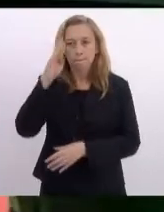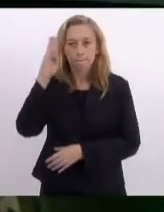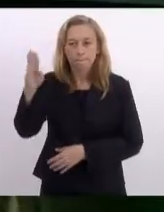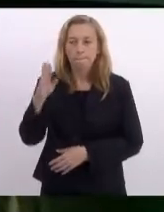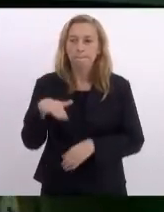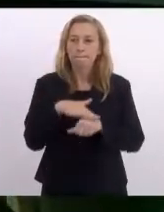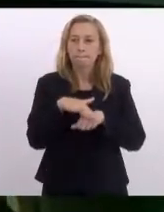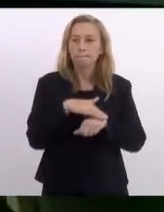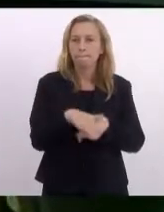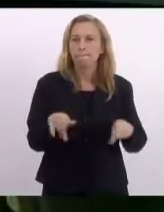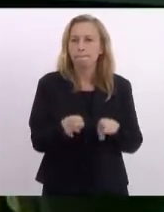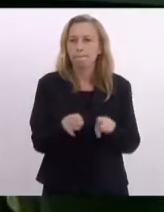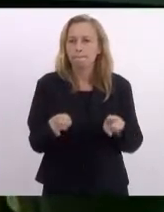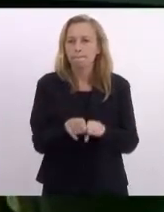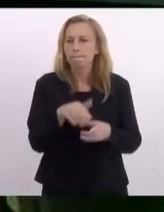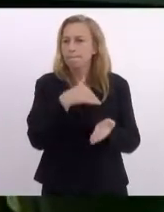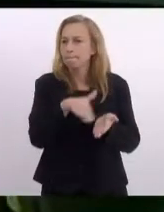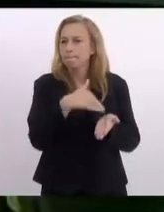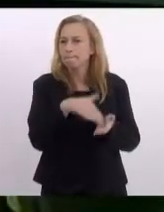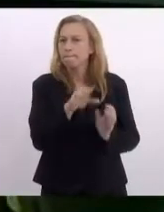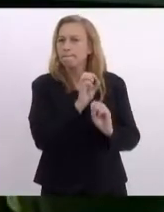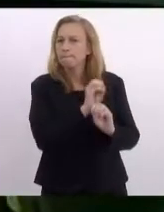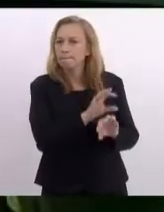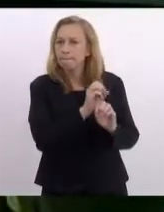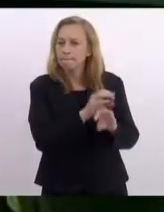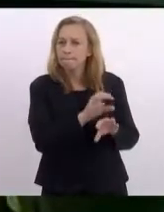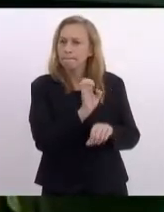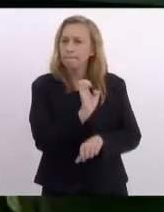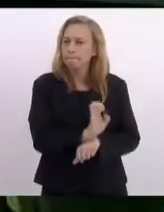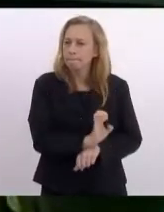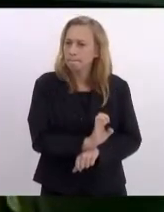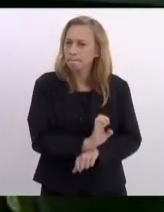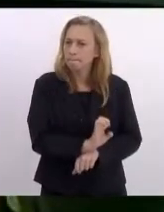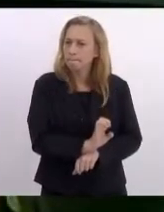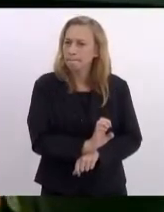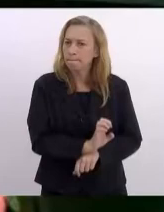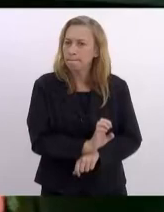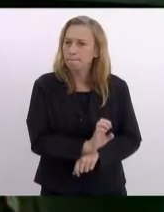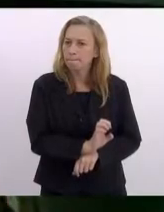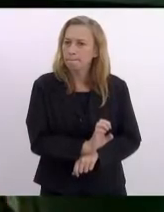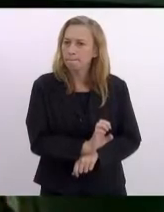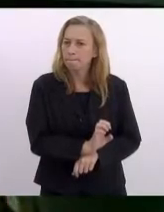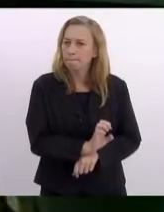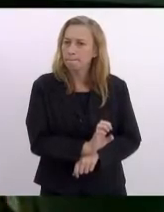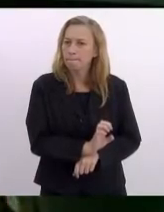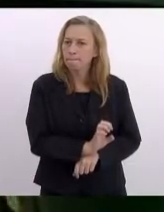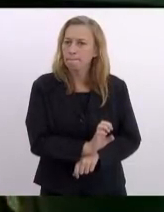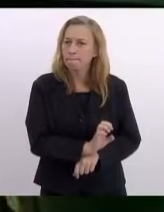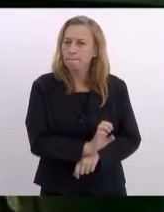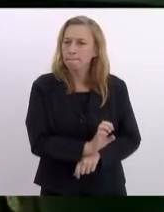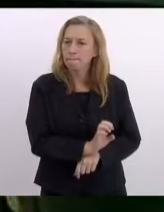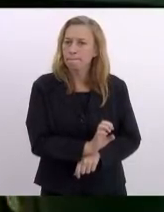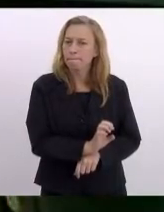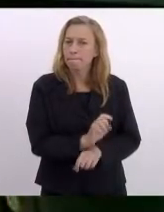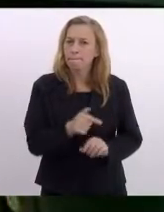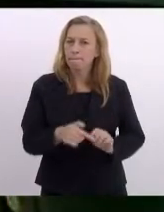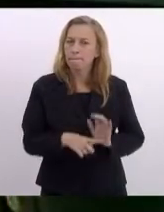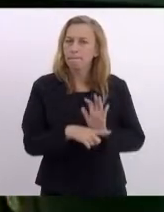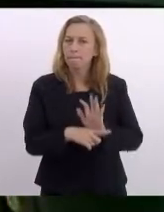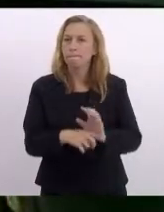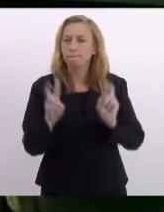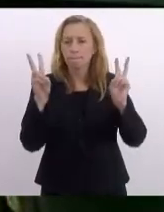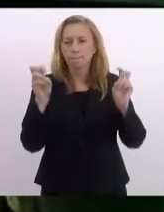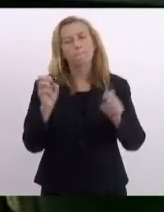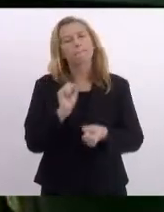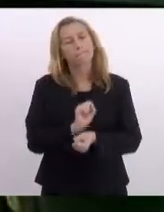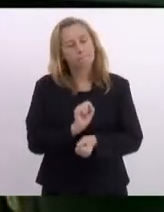conversei, inclusive, com o secretário de Educação do Estado para trazer à luz esse tema. Enfim, espero